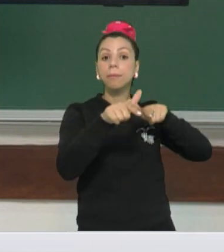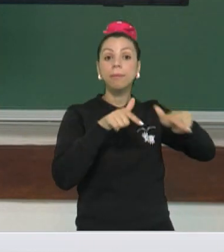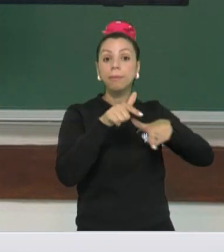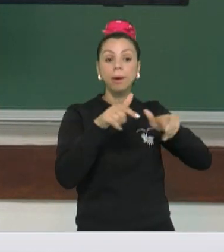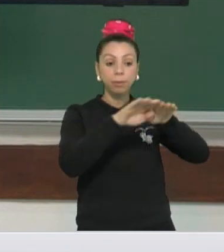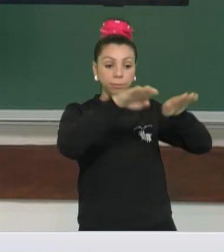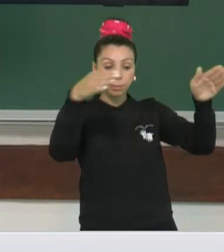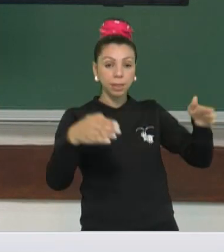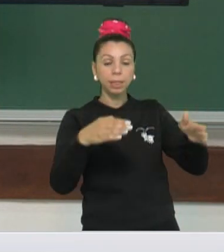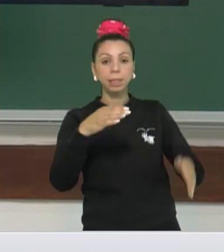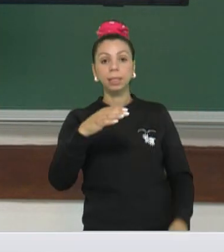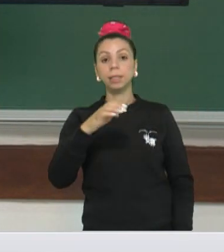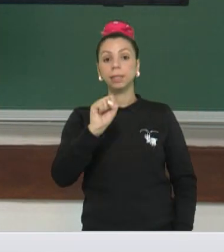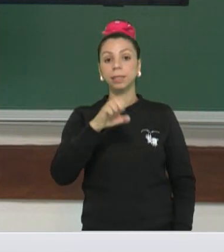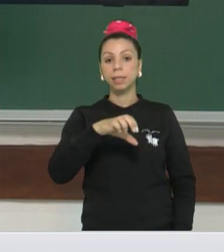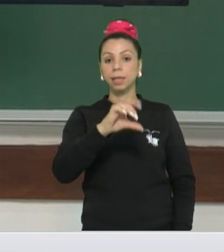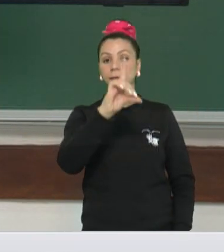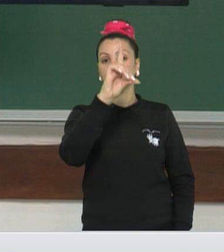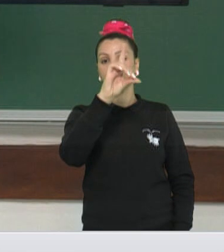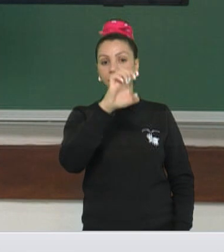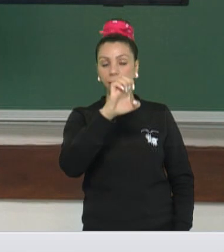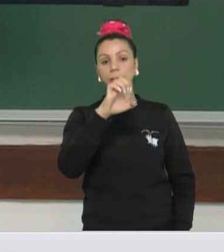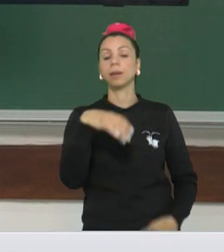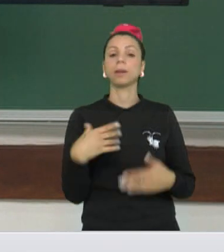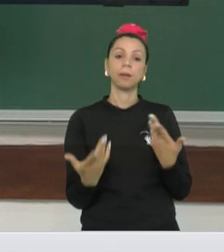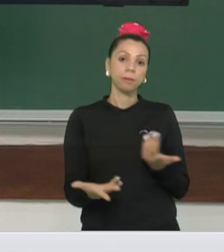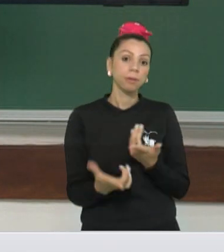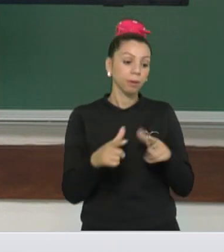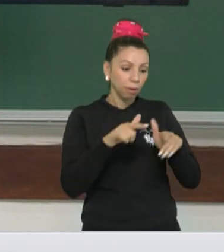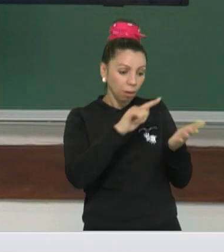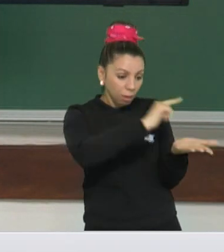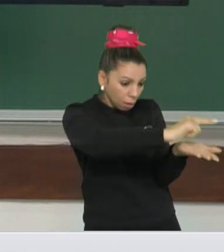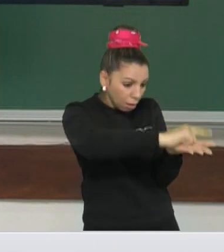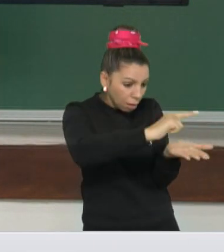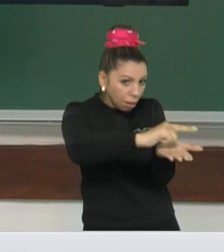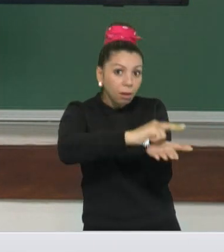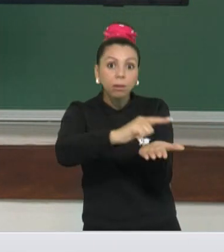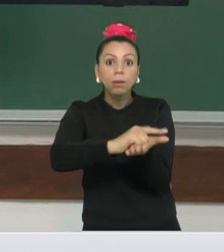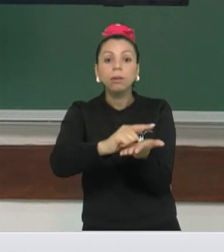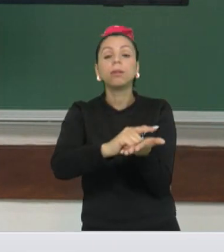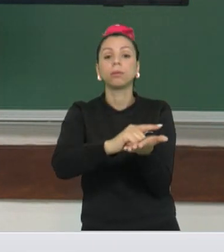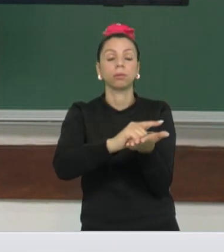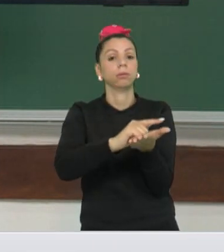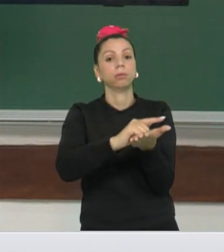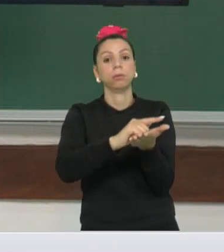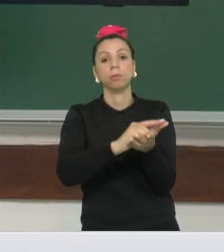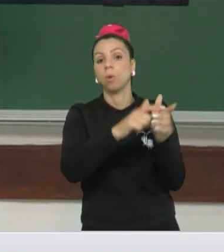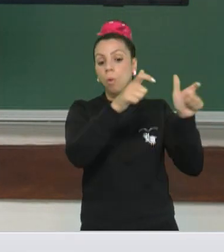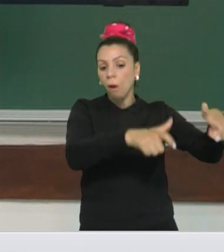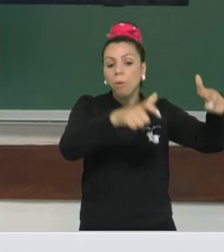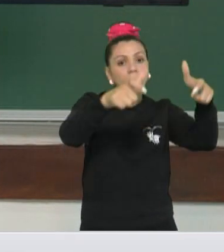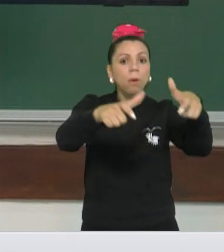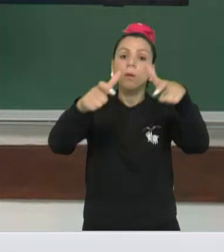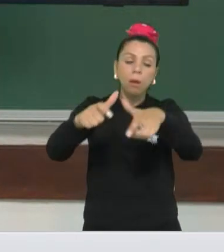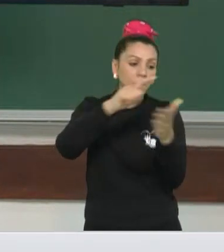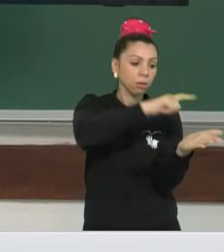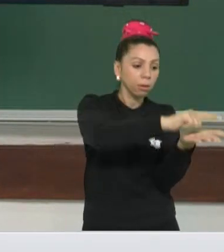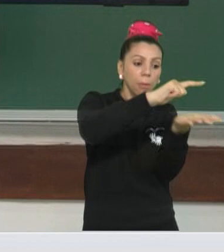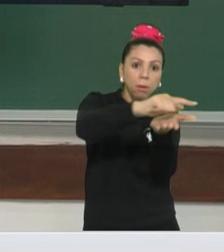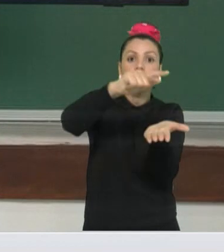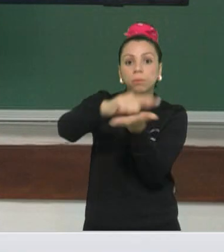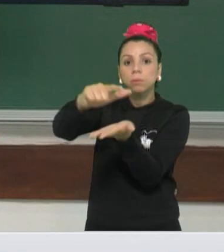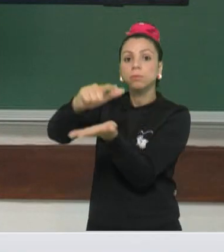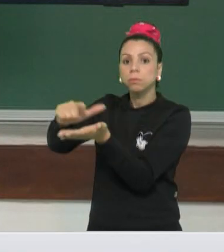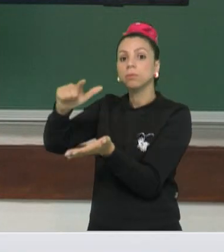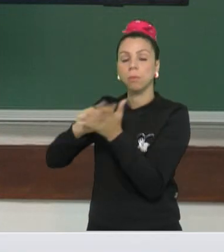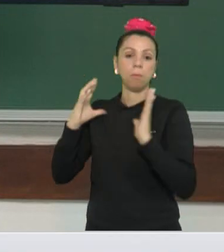a sede é onde dali sai a comida para todo mundo. Então, manter essa sede higienizada em todos os lugares, os